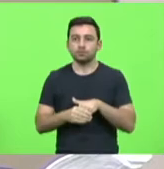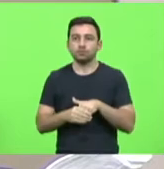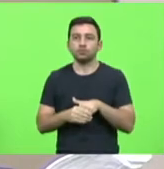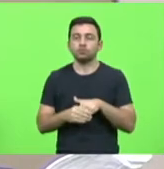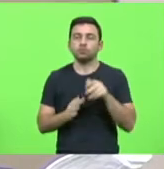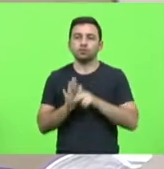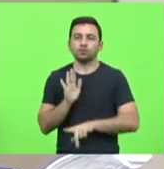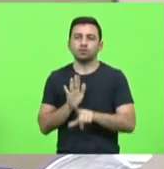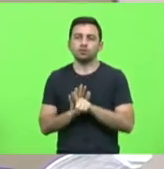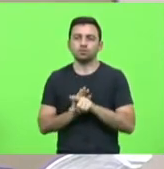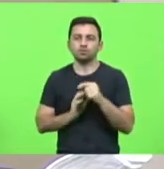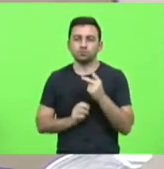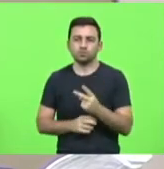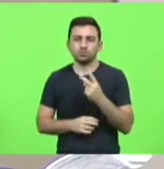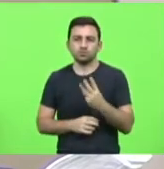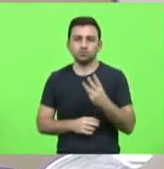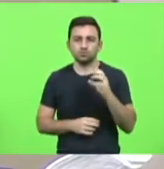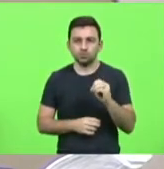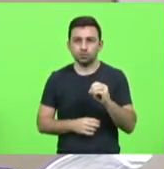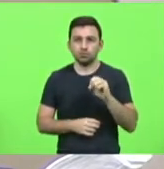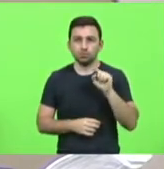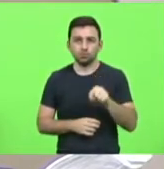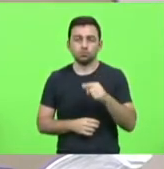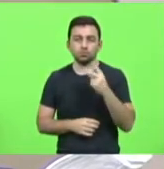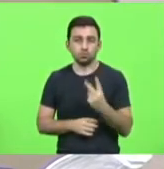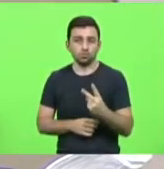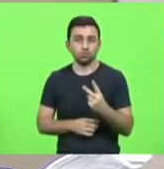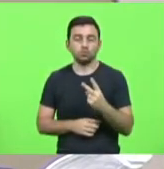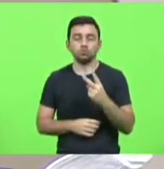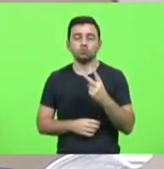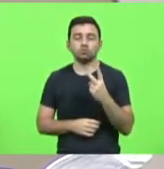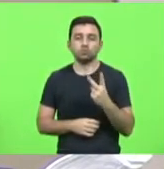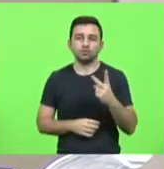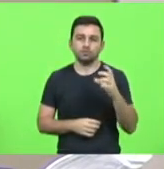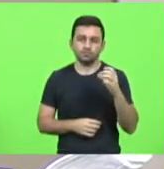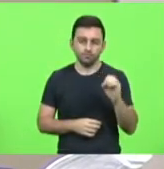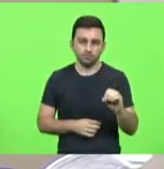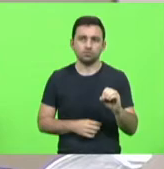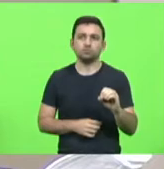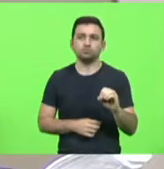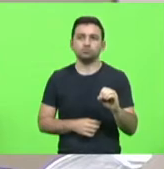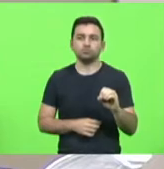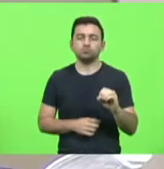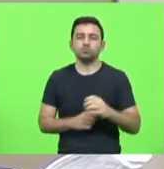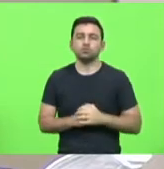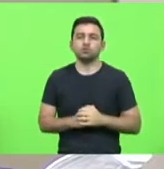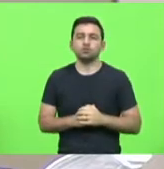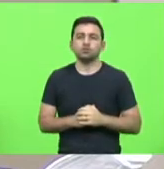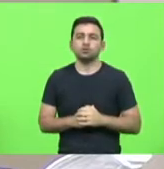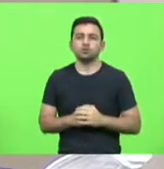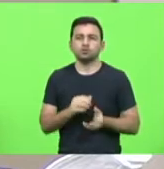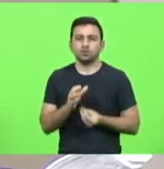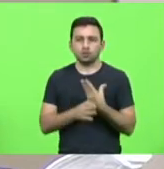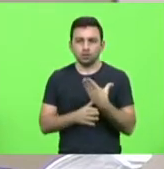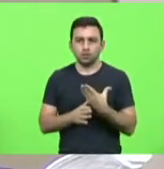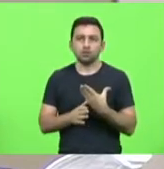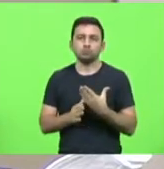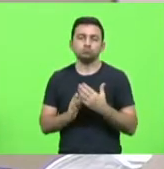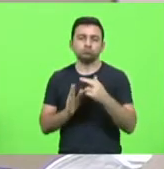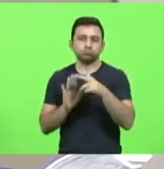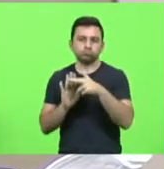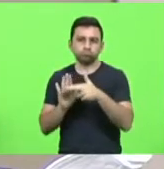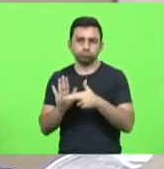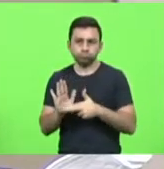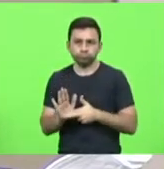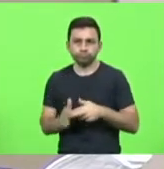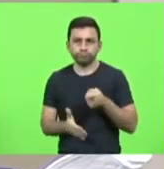lei 230.2/2020, autor Comissão Parlamentar de Inquérito, institui o procedimento de notificação compulsória de